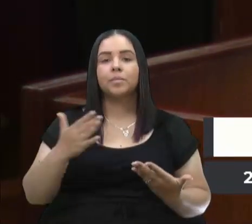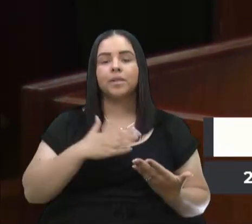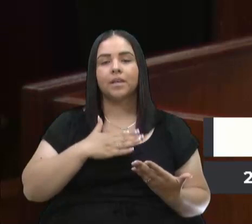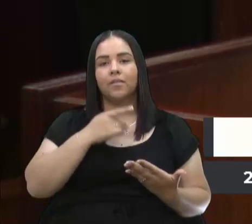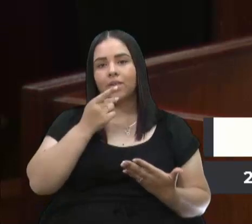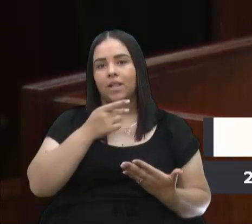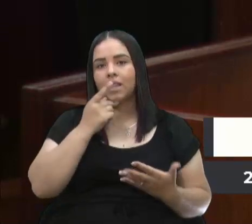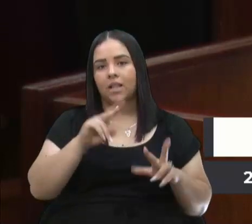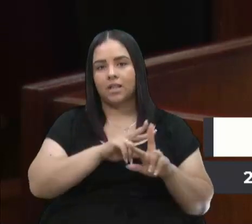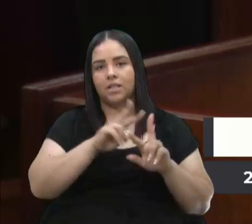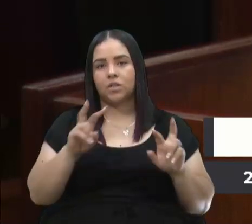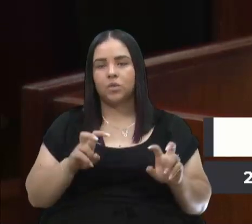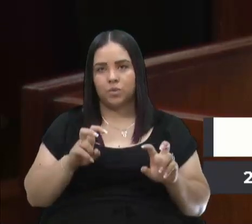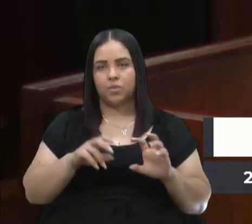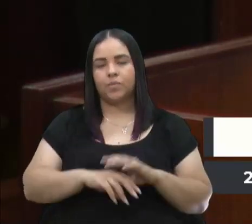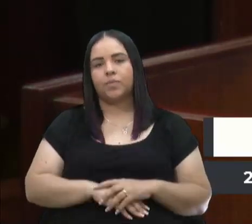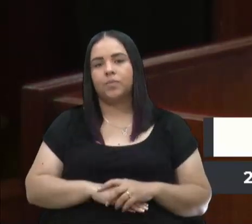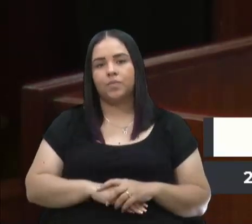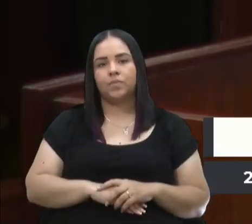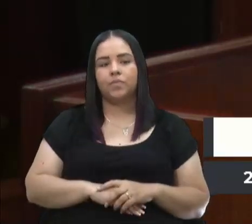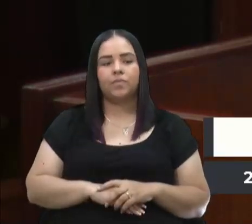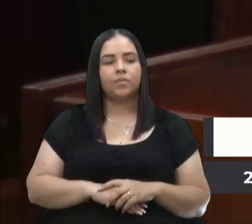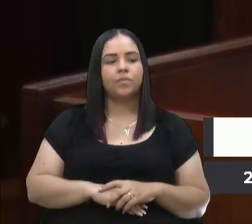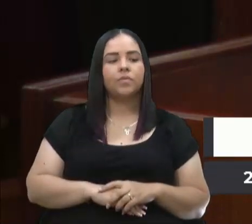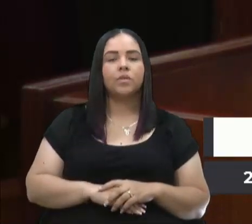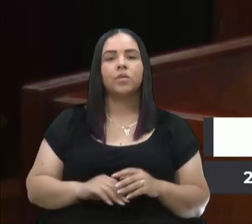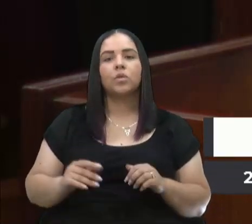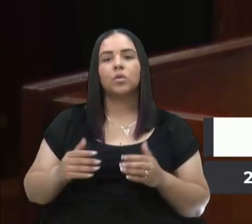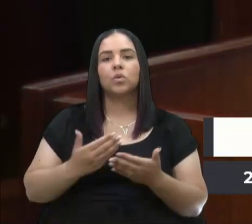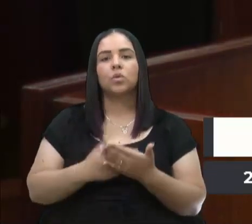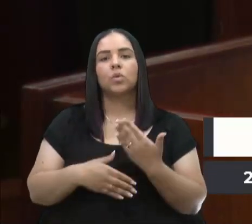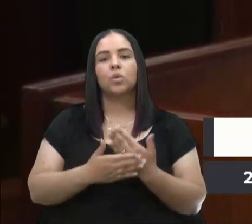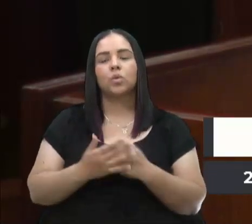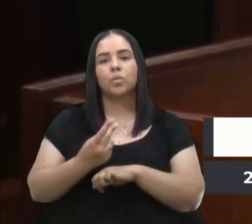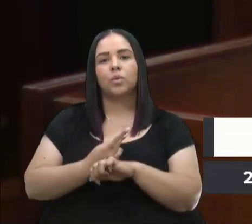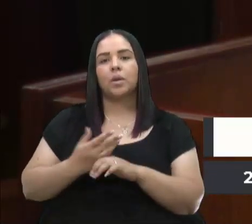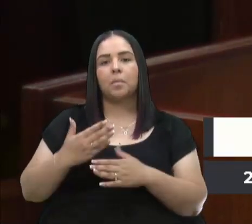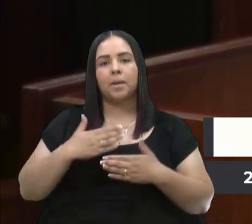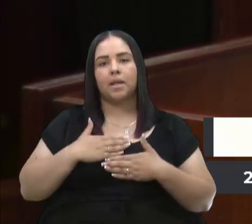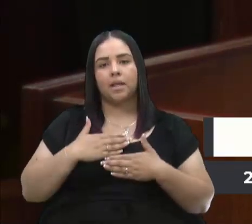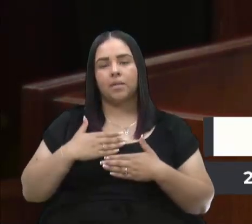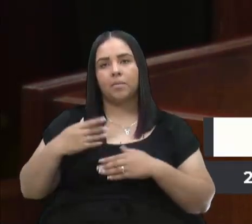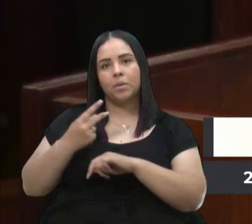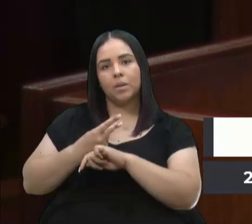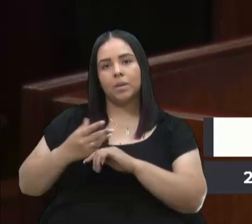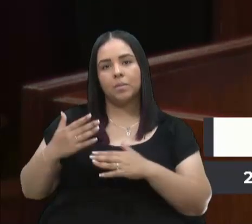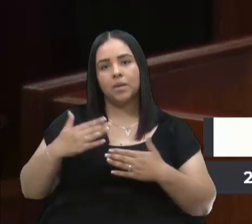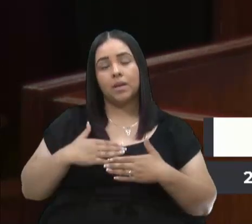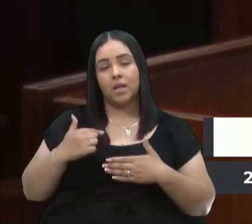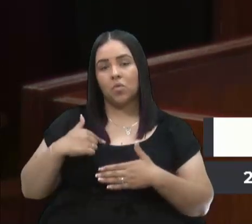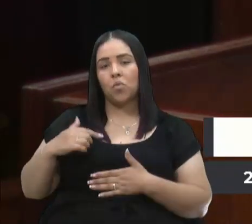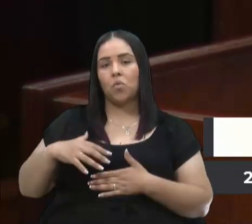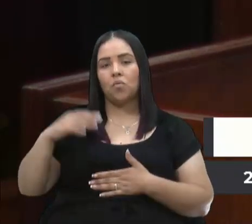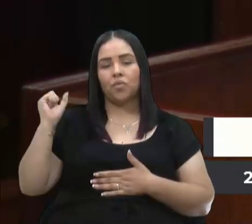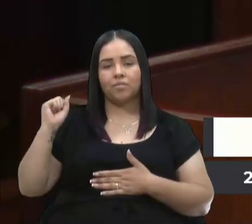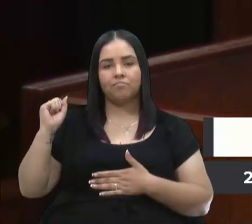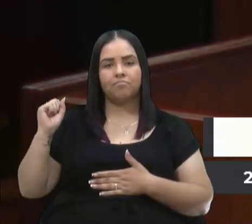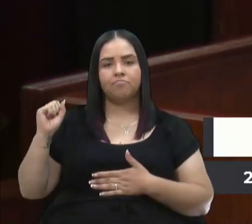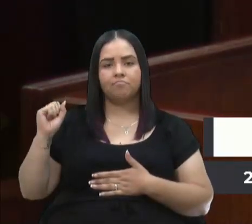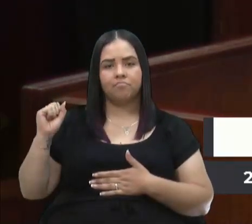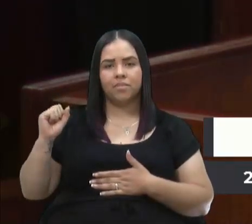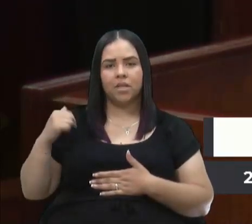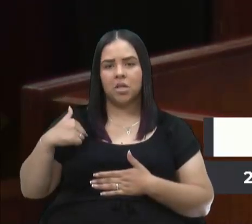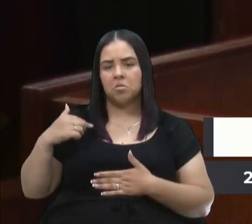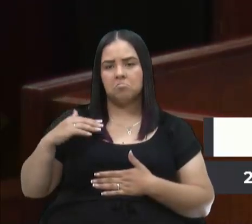posição a respeito disso. Todos que me procuraram e estão me procurando, eu tenho ouvido e sem rodeios ou